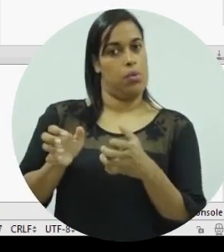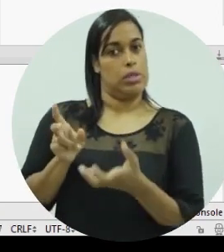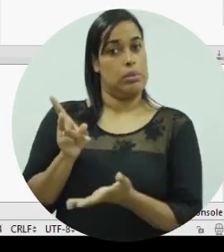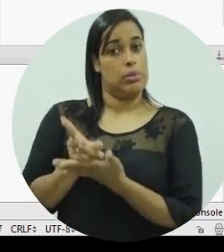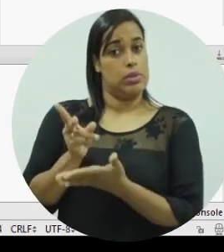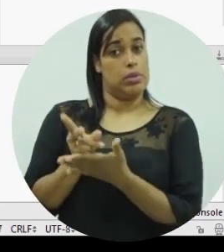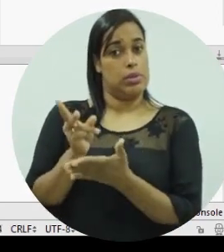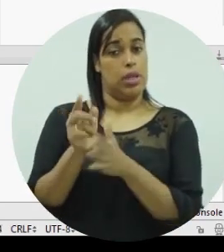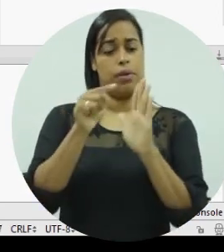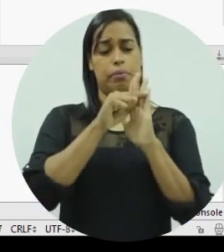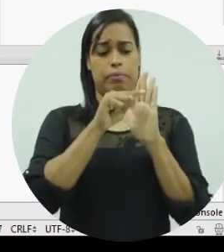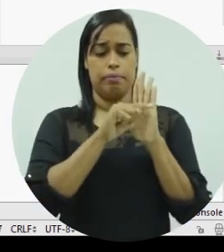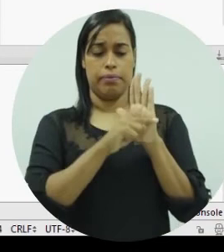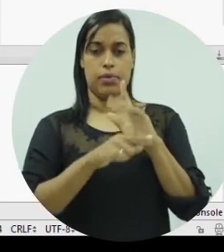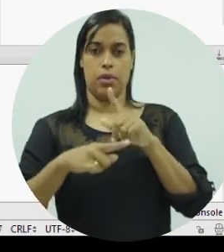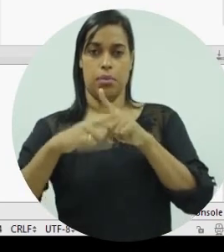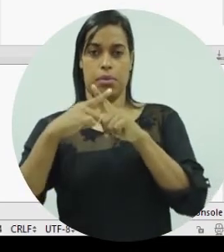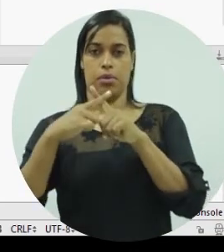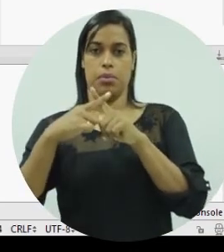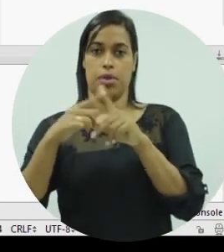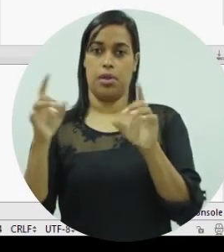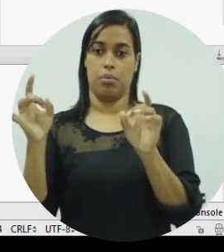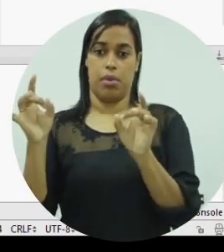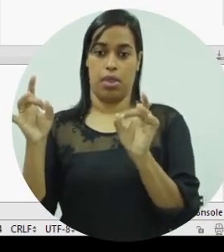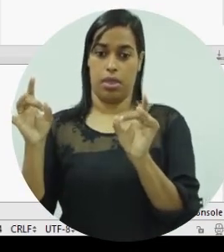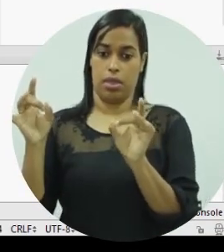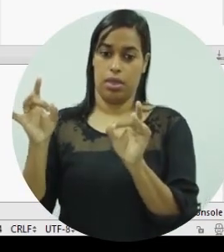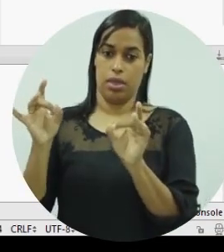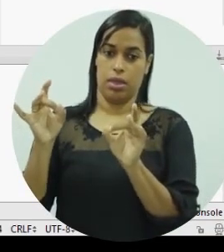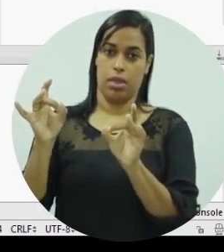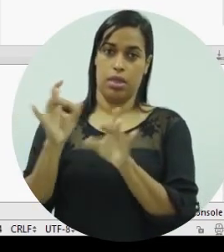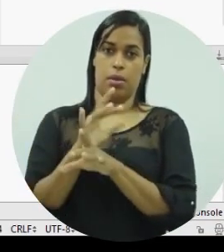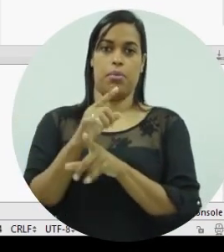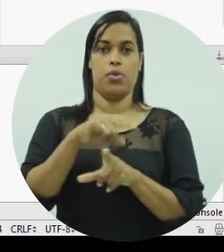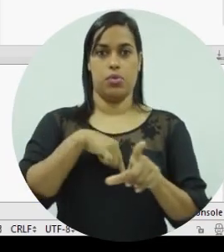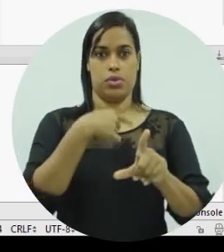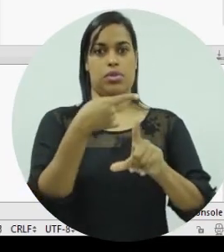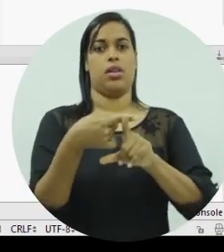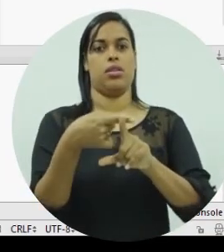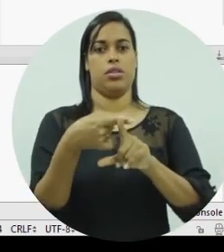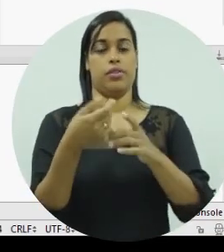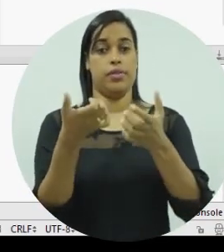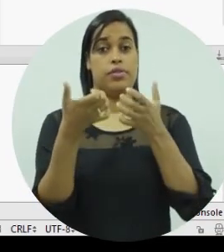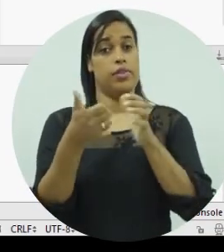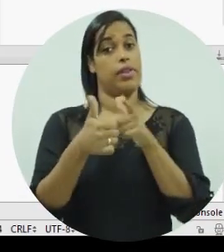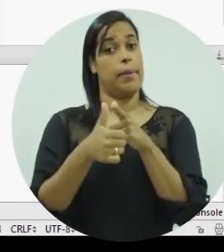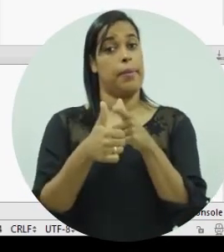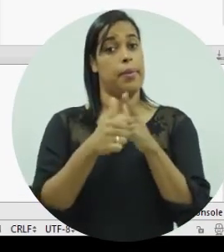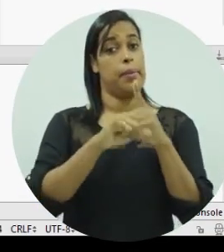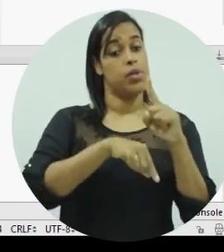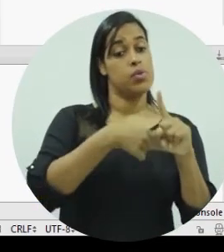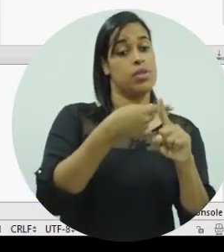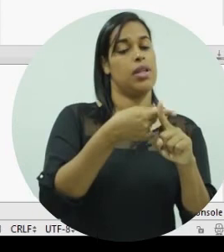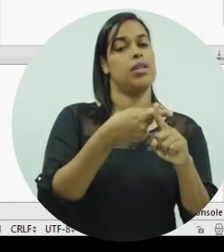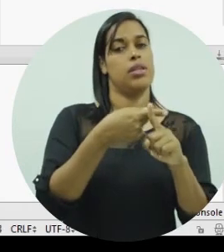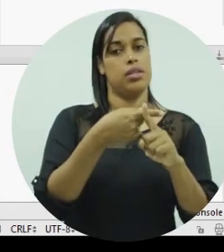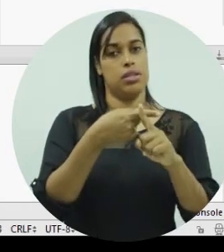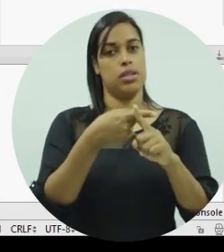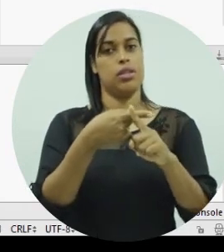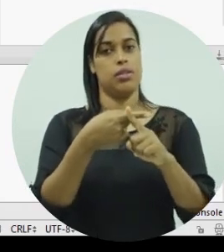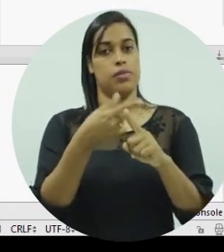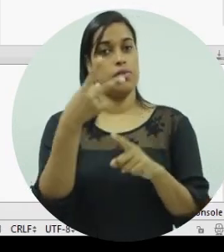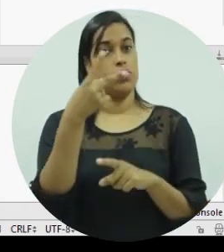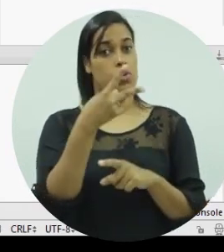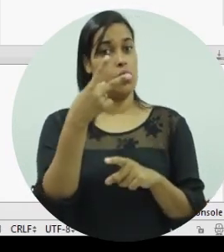Não queremos seguir essa ordem dos multiplicativos para depois fazer os aditivos. A gente quer